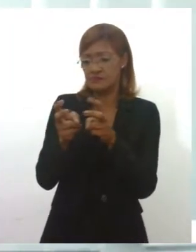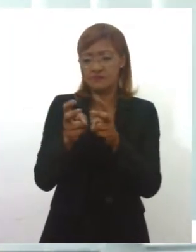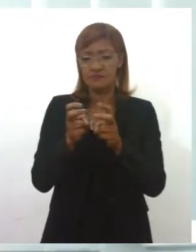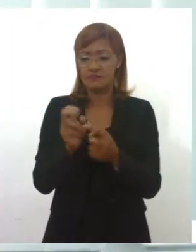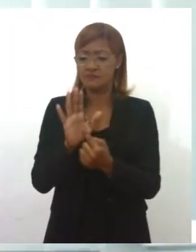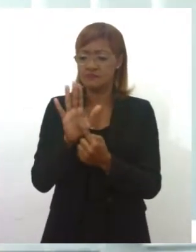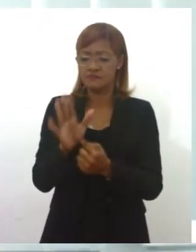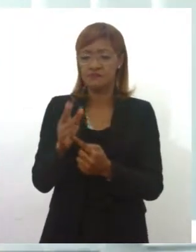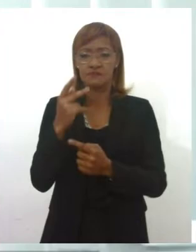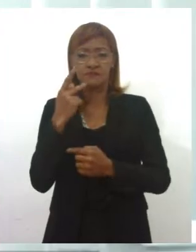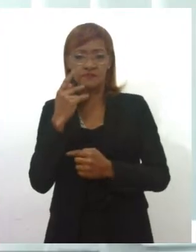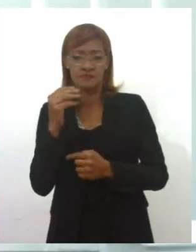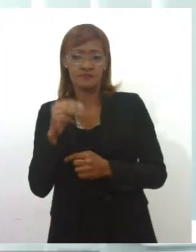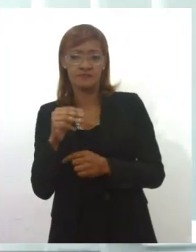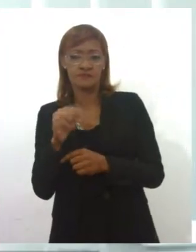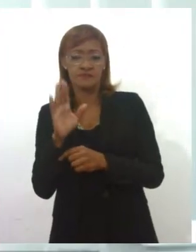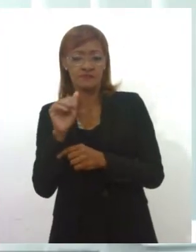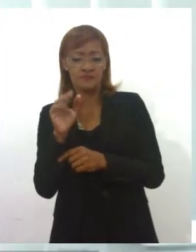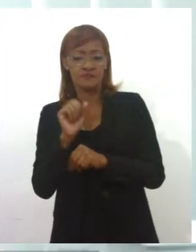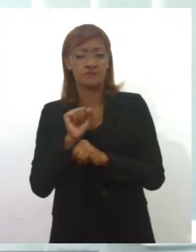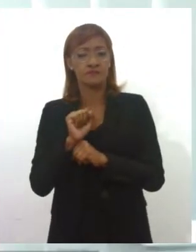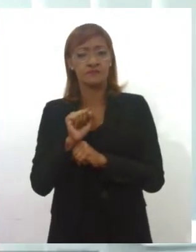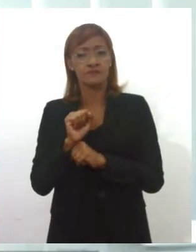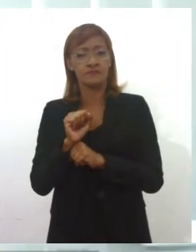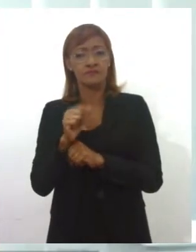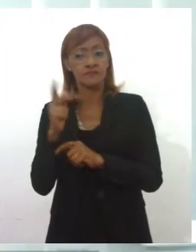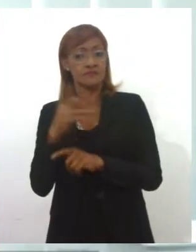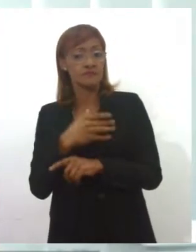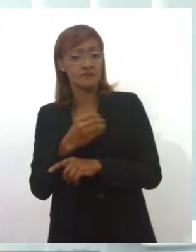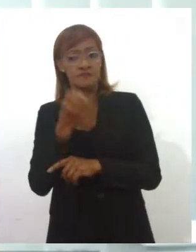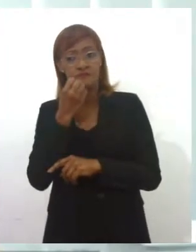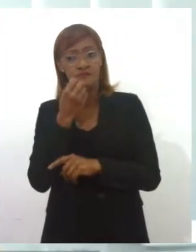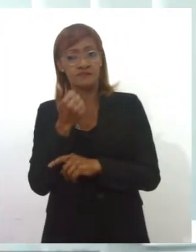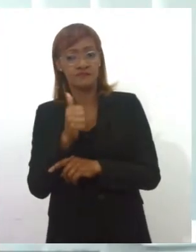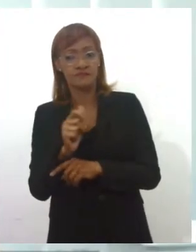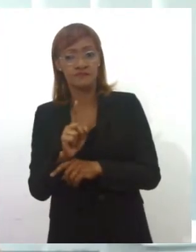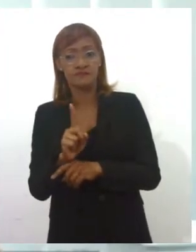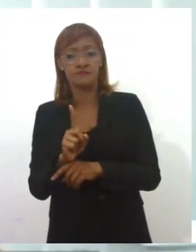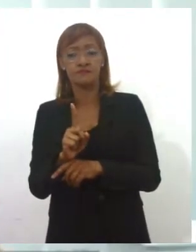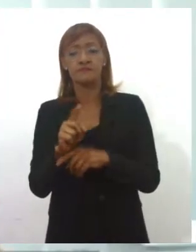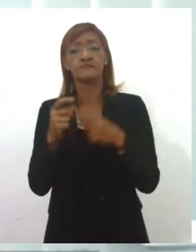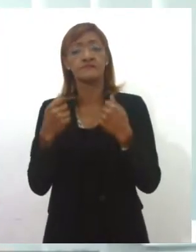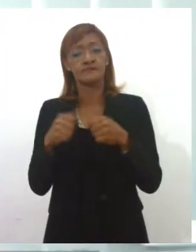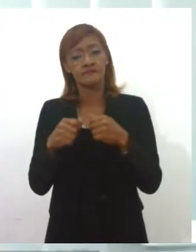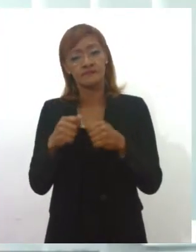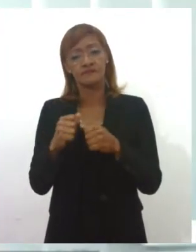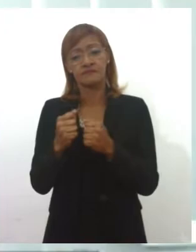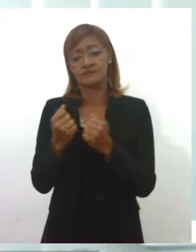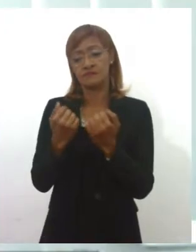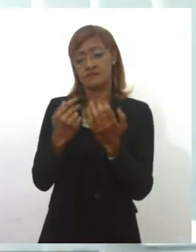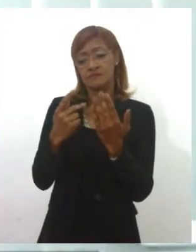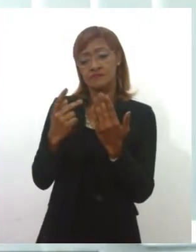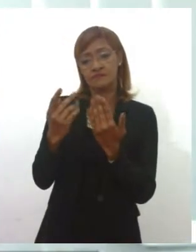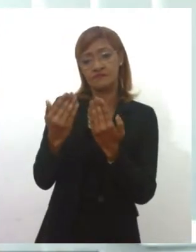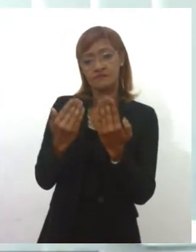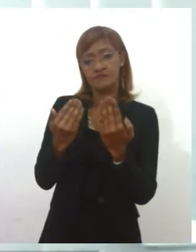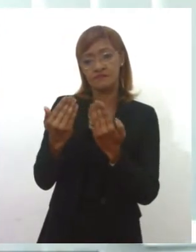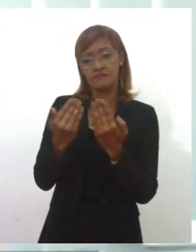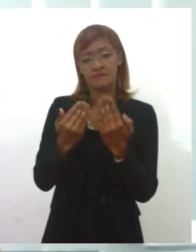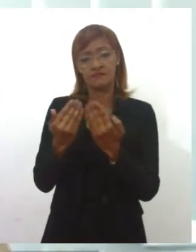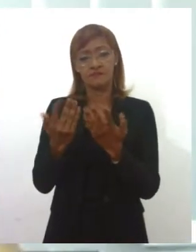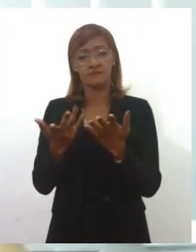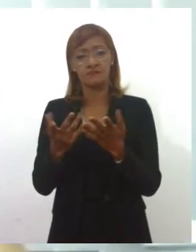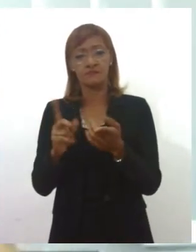pais ói a criança não tá bem vamos vamos tratar vamos levar o comprimento psicológico o